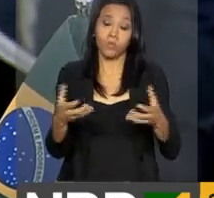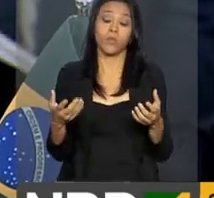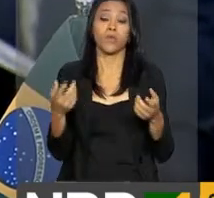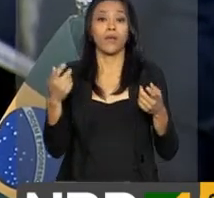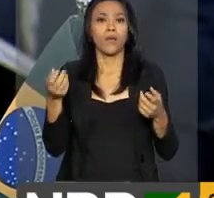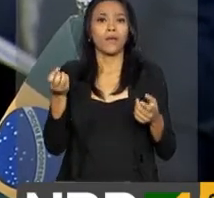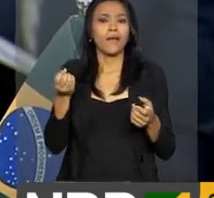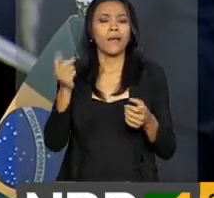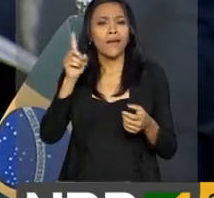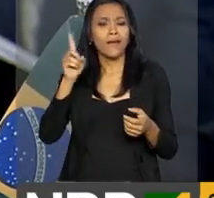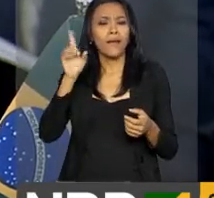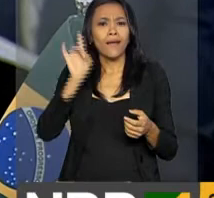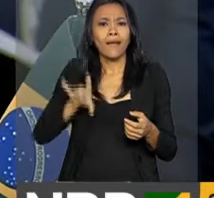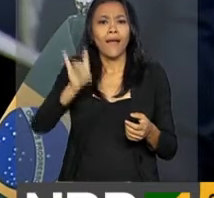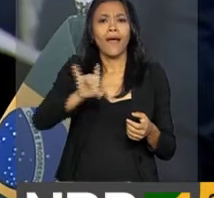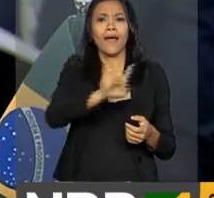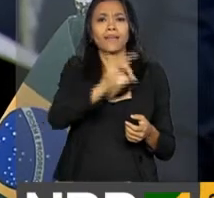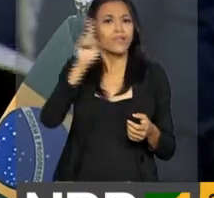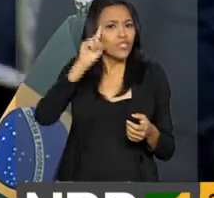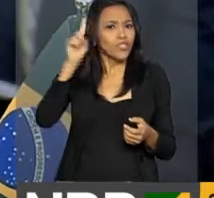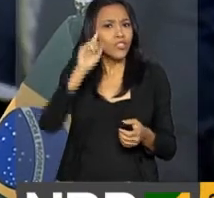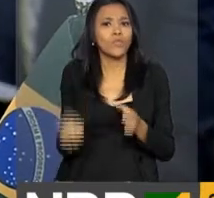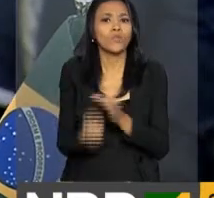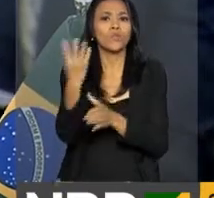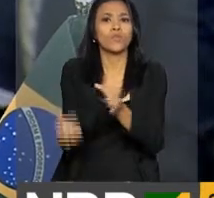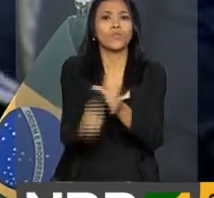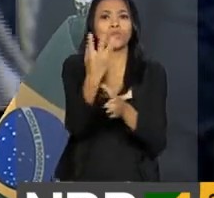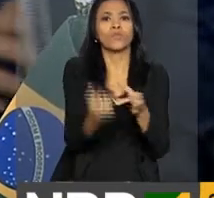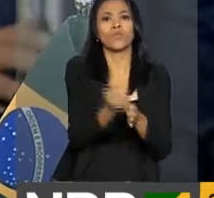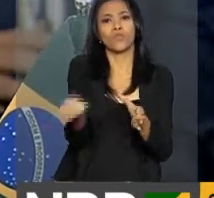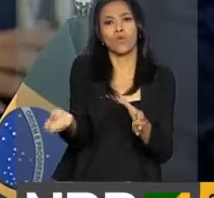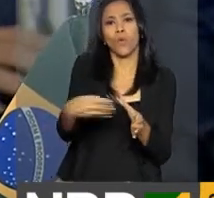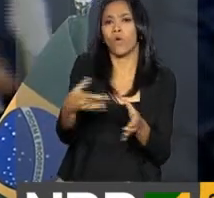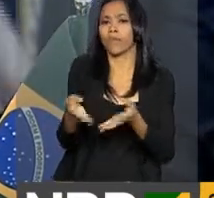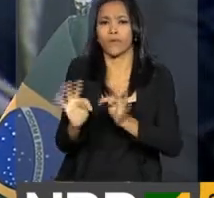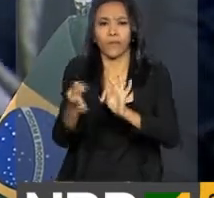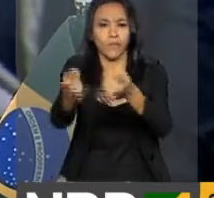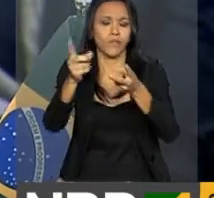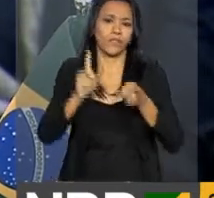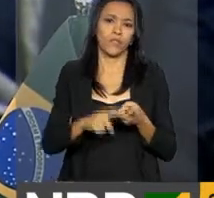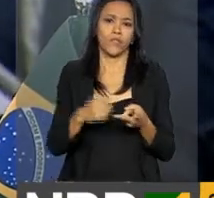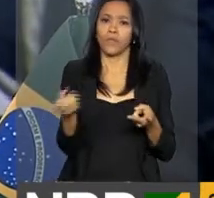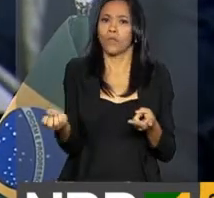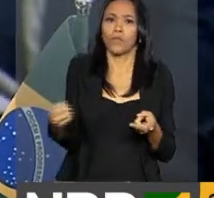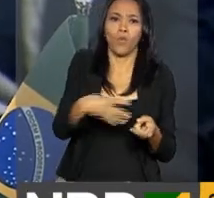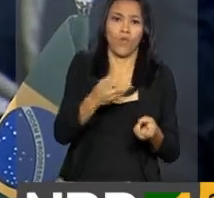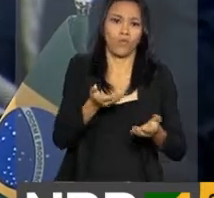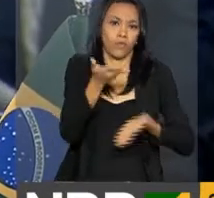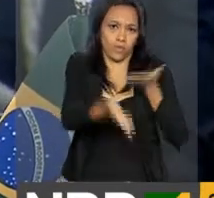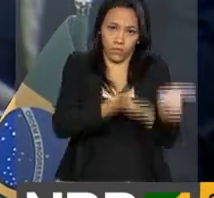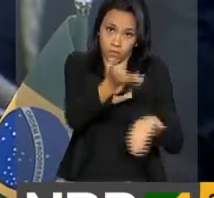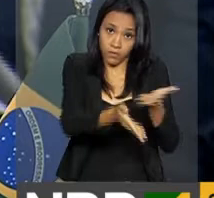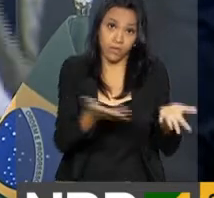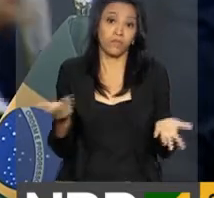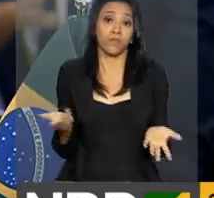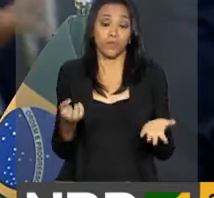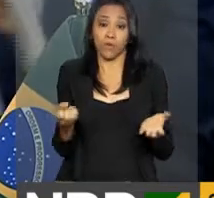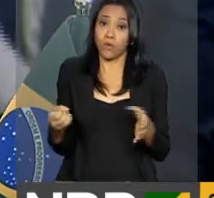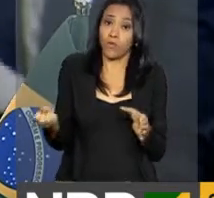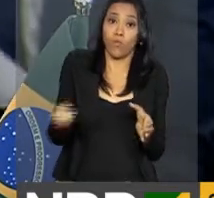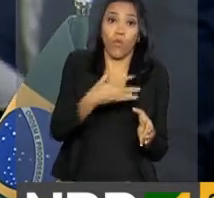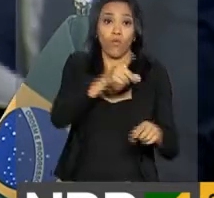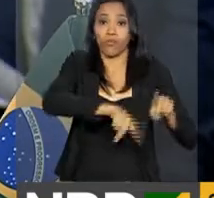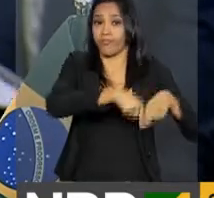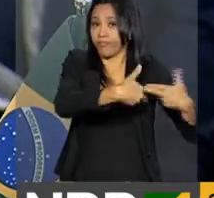uma nova tecnologia, um novo produto, um novo serviço. Há sempre